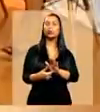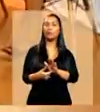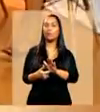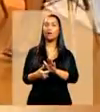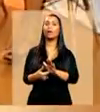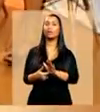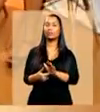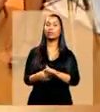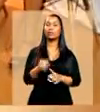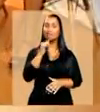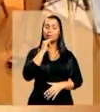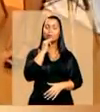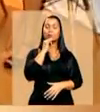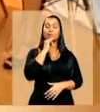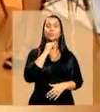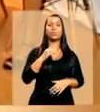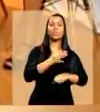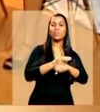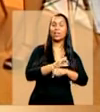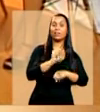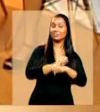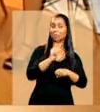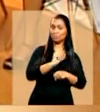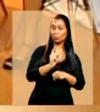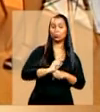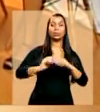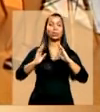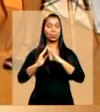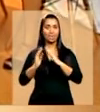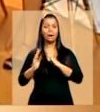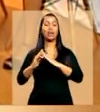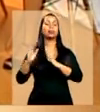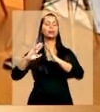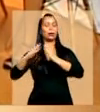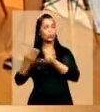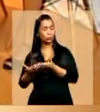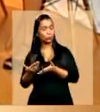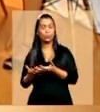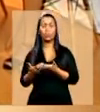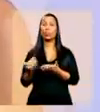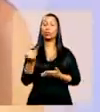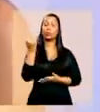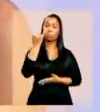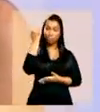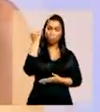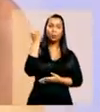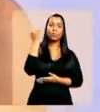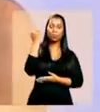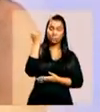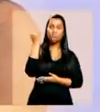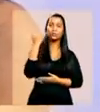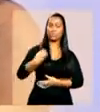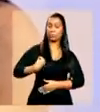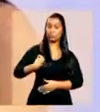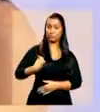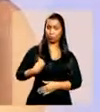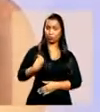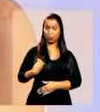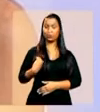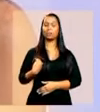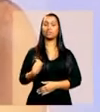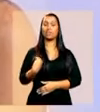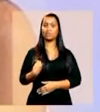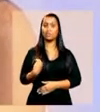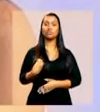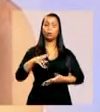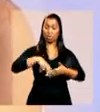que a leitura não tira férias, né? Mesmo em casa, na escola, é importante que seja presente,